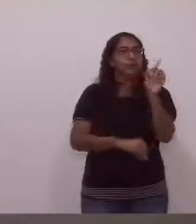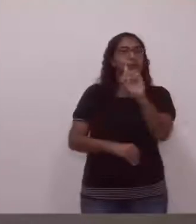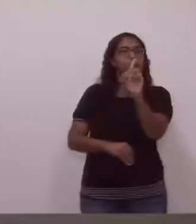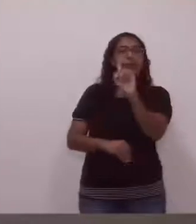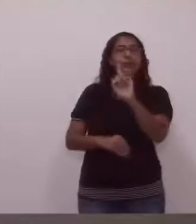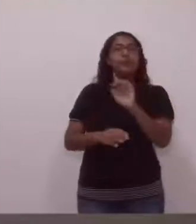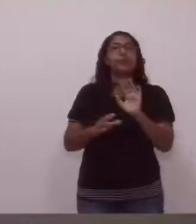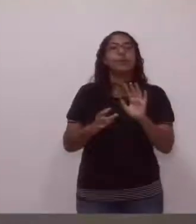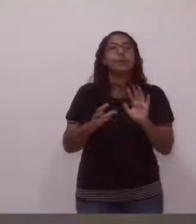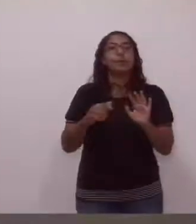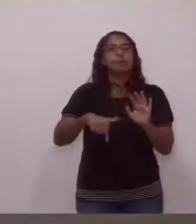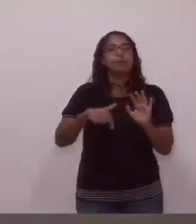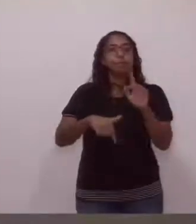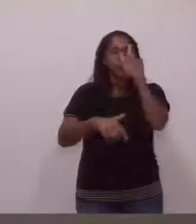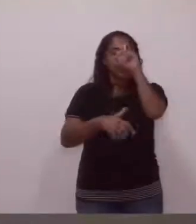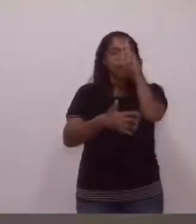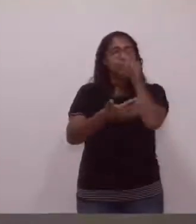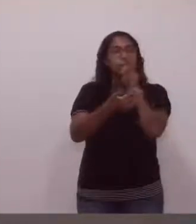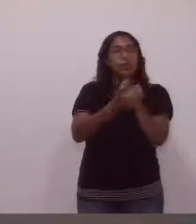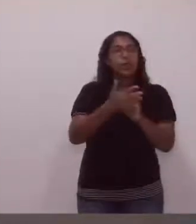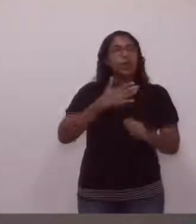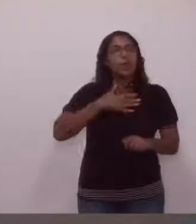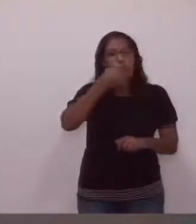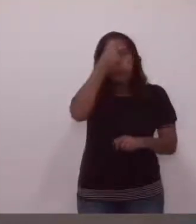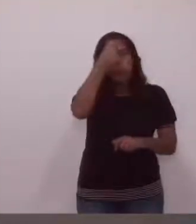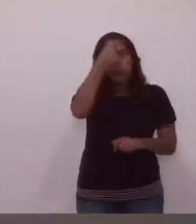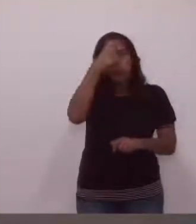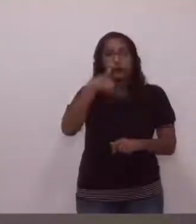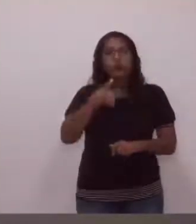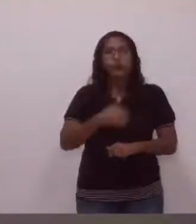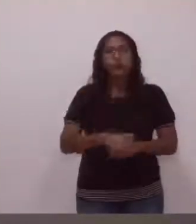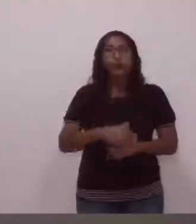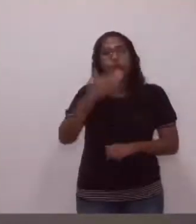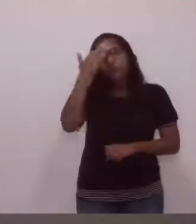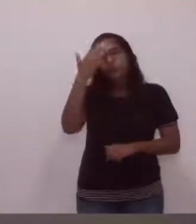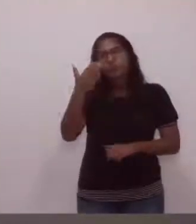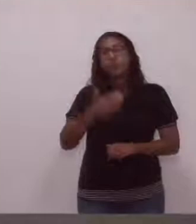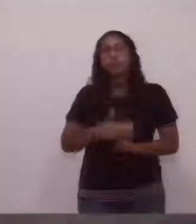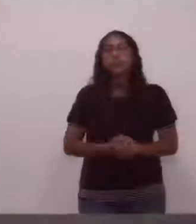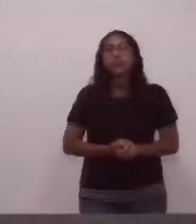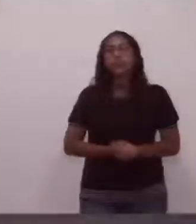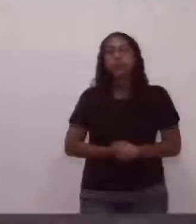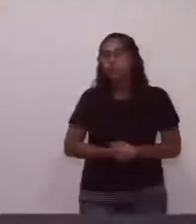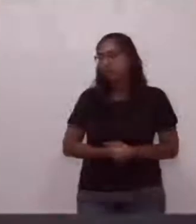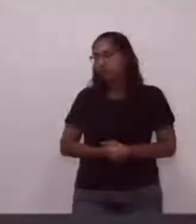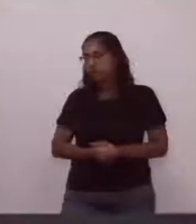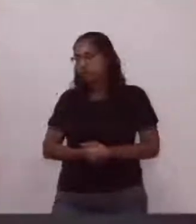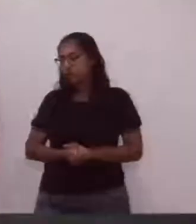decidir naquilo que a nossa consciência mandar, senhor presidente. Obrigado.